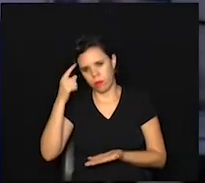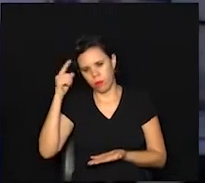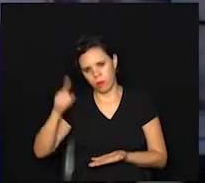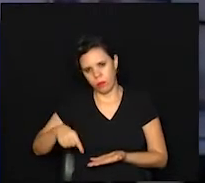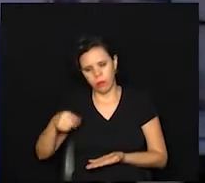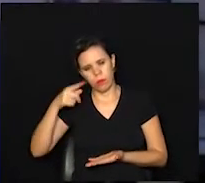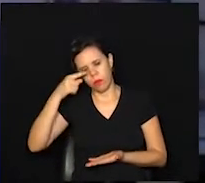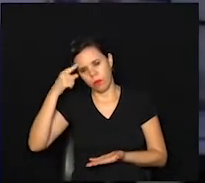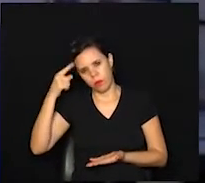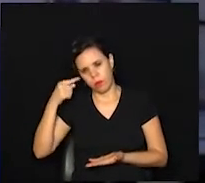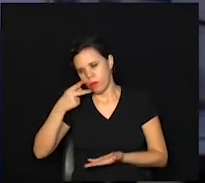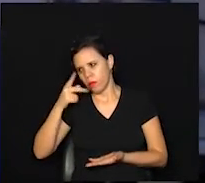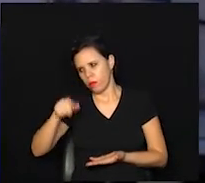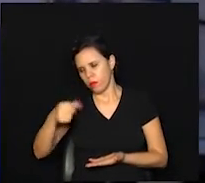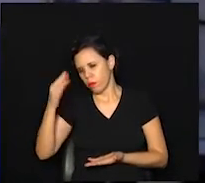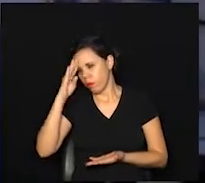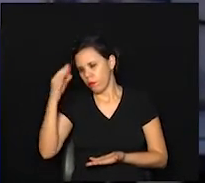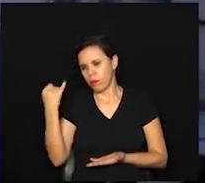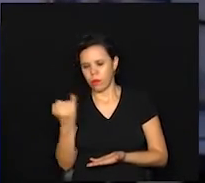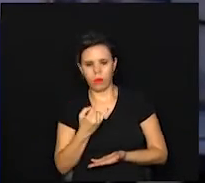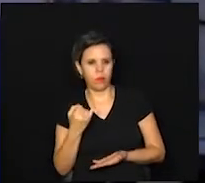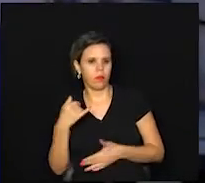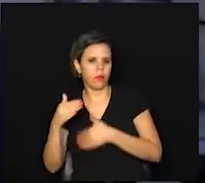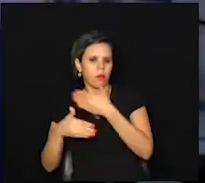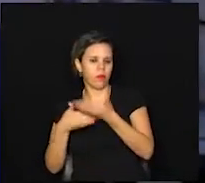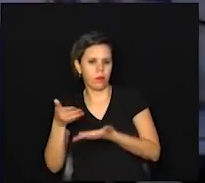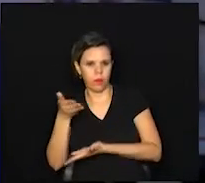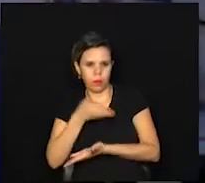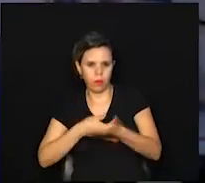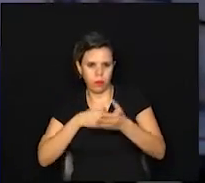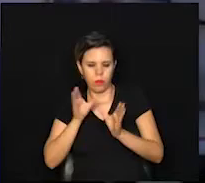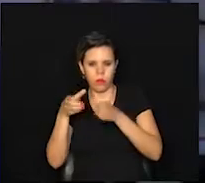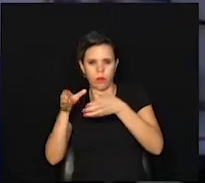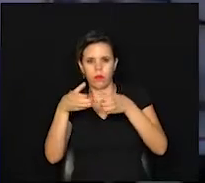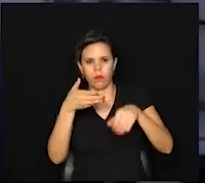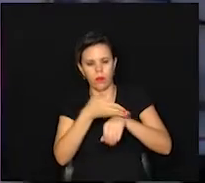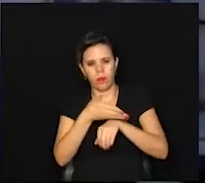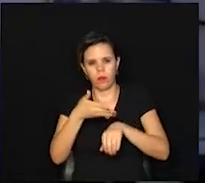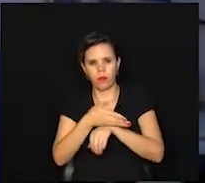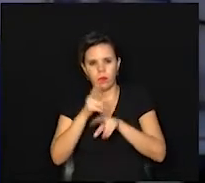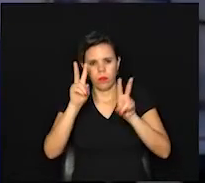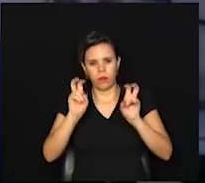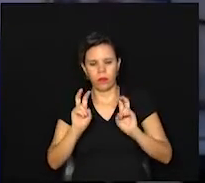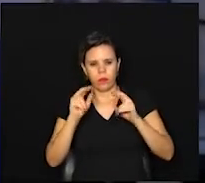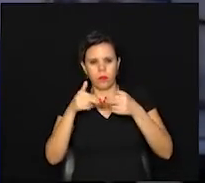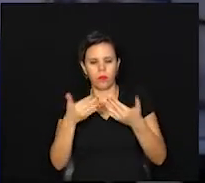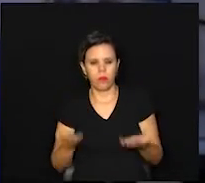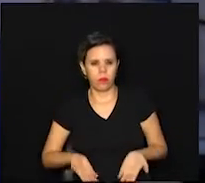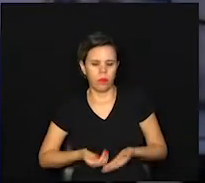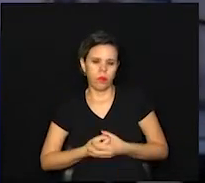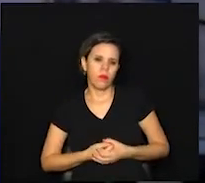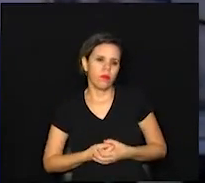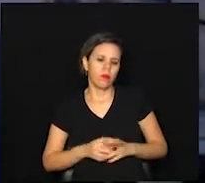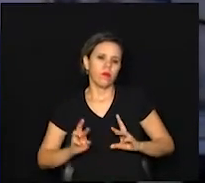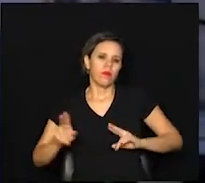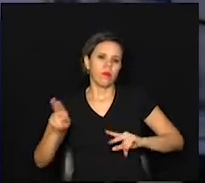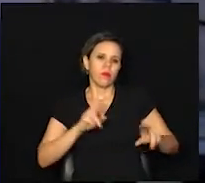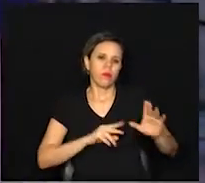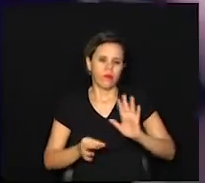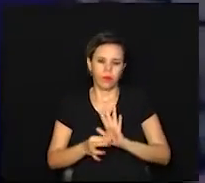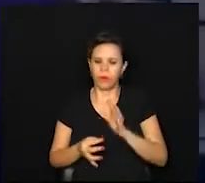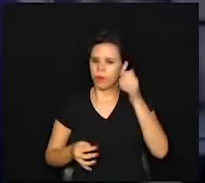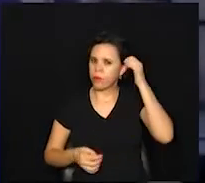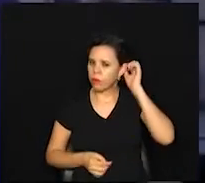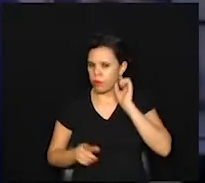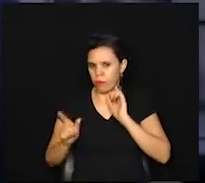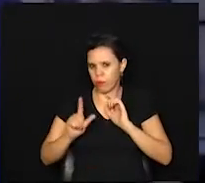Paola trouxe aqui é fundamental. Como é que a gente envolve as outras comissões, já que se trata de uma questão de, né, transversal, nessa